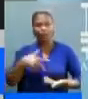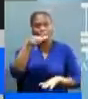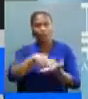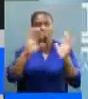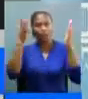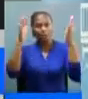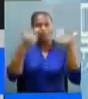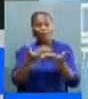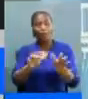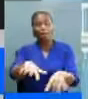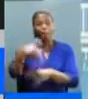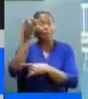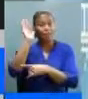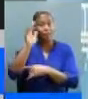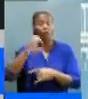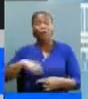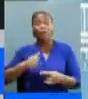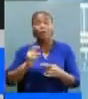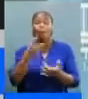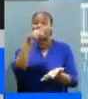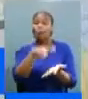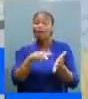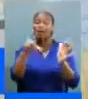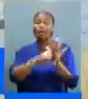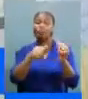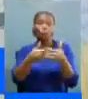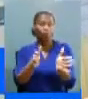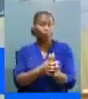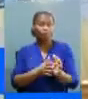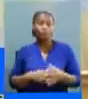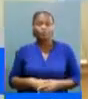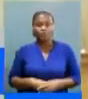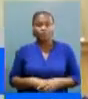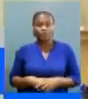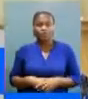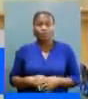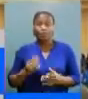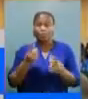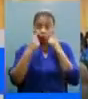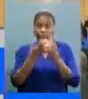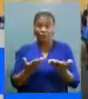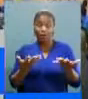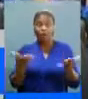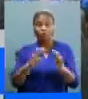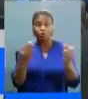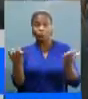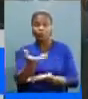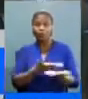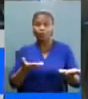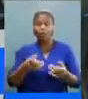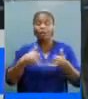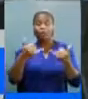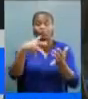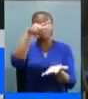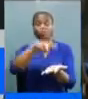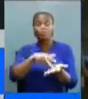dar os parabéns ao Parlamento cabo-verdeano por ter aprovado a lei na generalidade. Ao mostrar agora abertura para negociação depois da